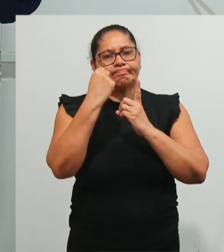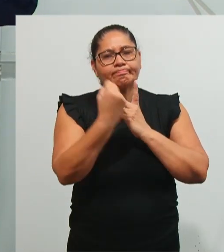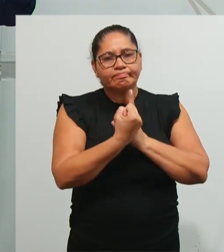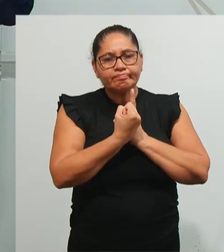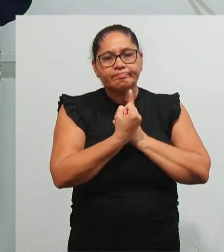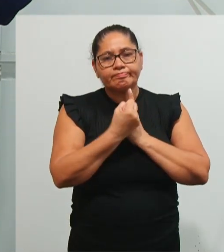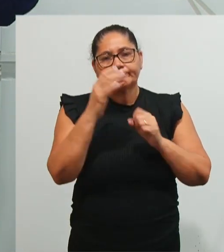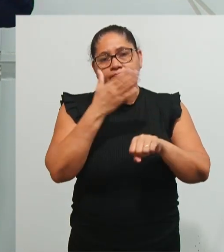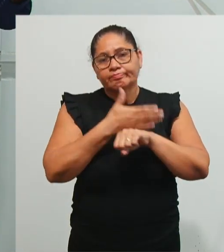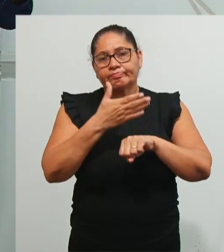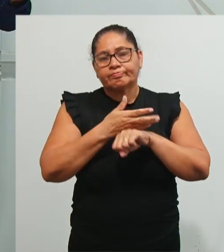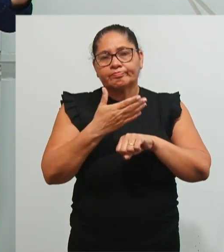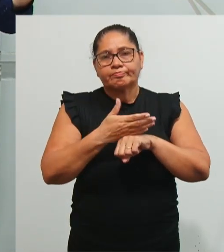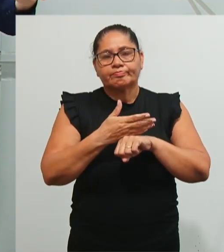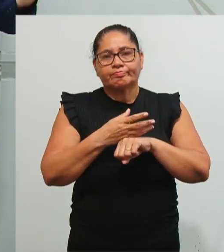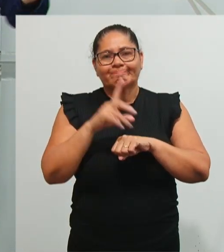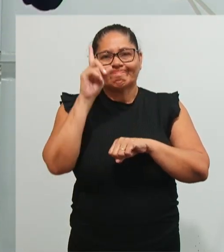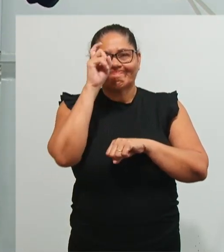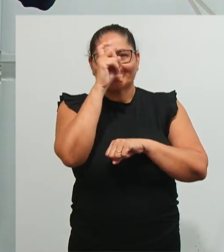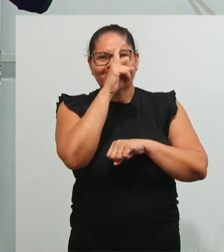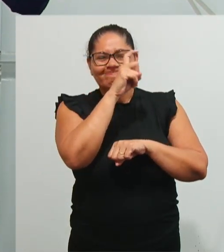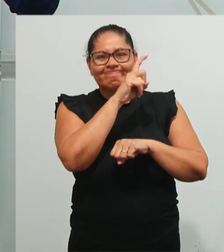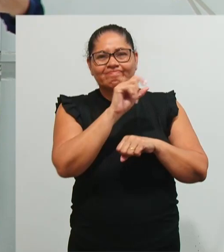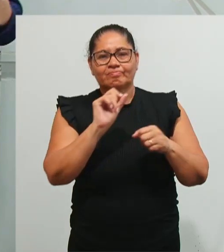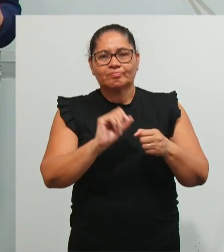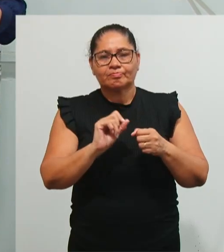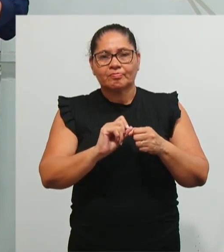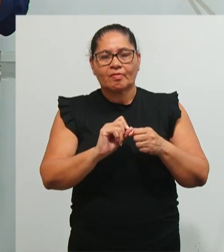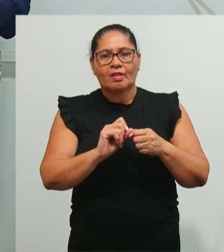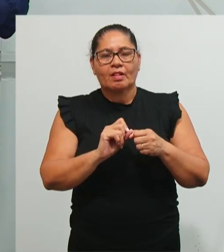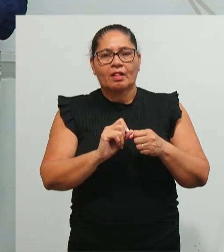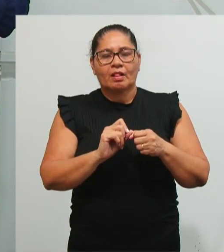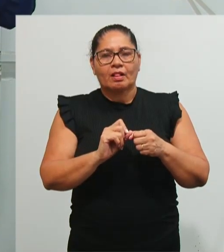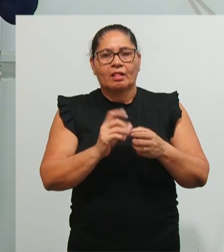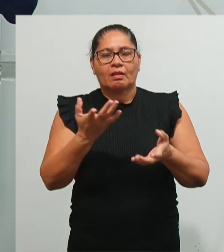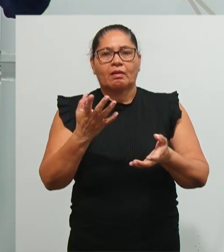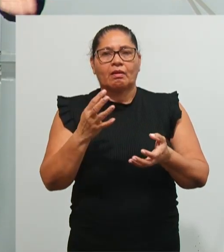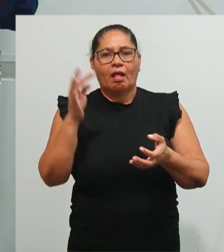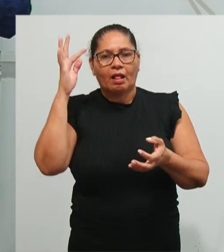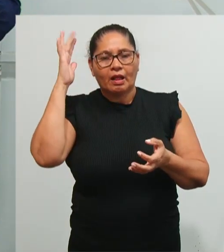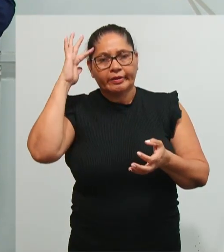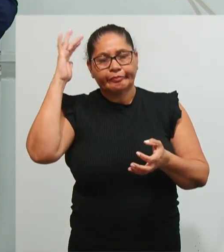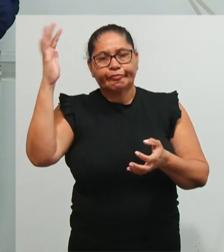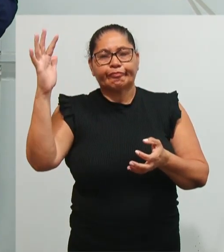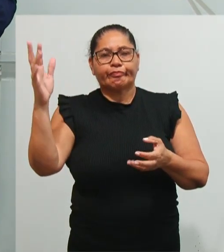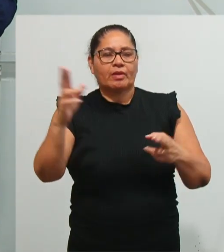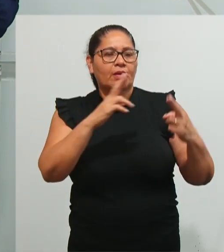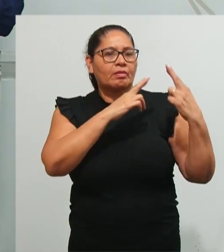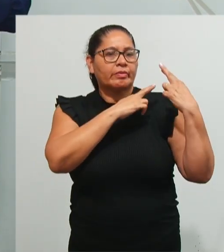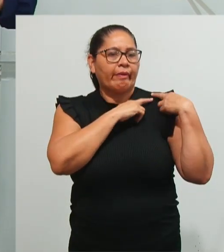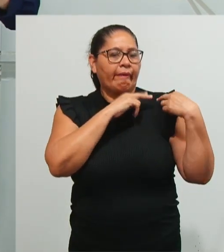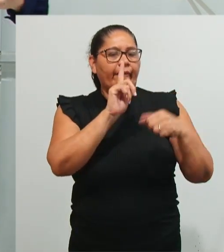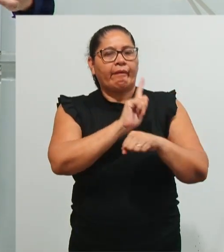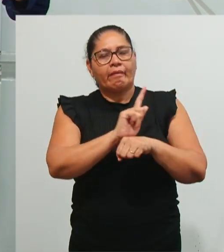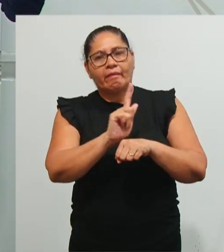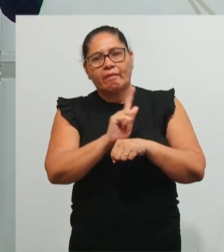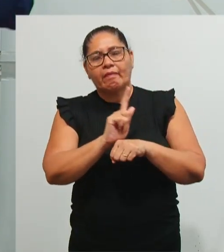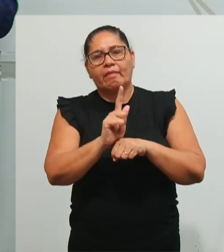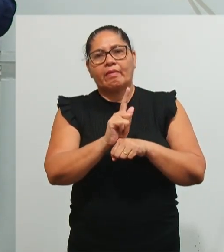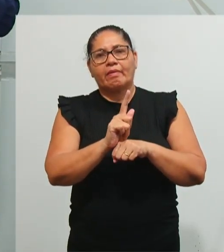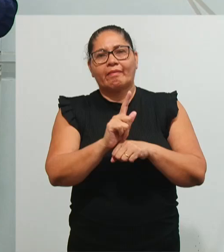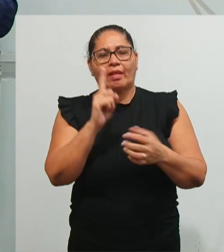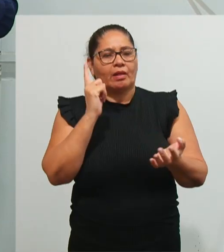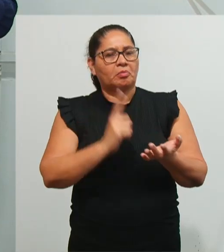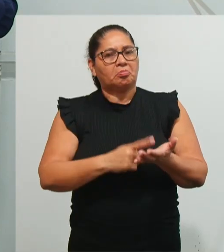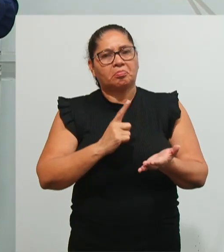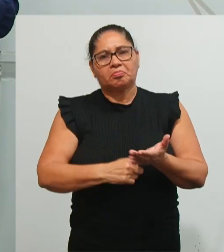Na prática é muito mais difícil de fazer do que na teoria. Na teoria a gente entende que trata-se de responsabilizar o gestor público, trazer